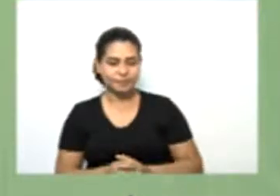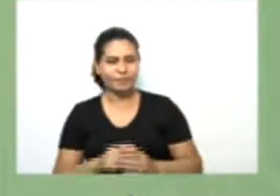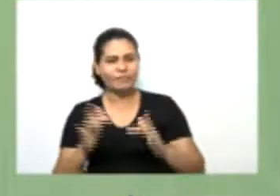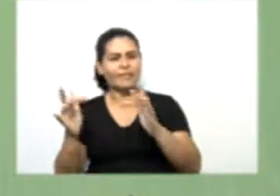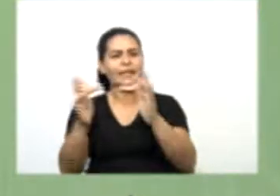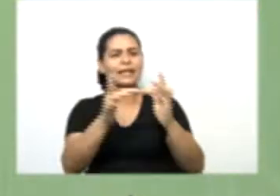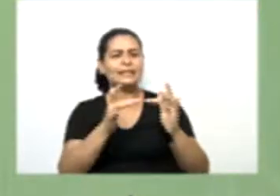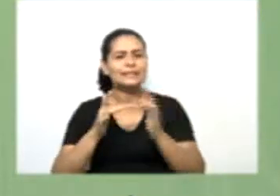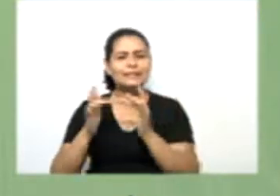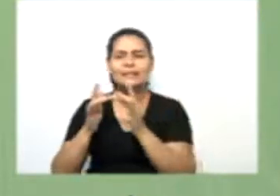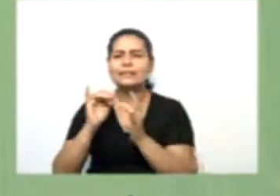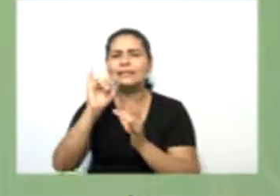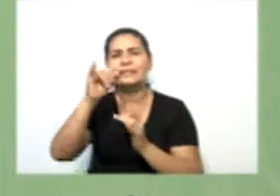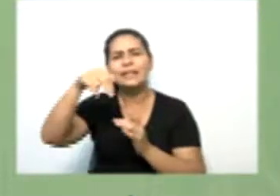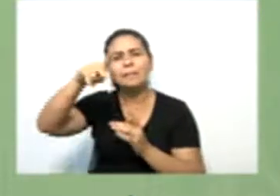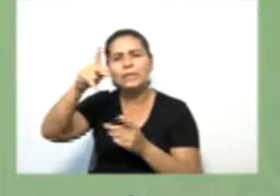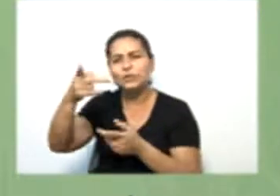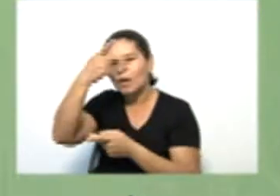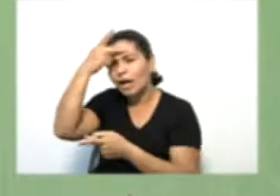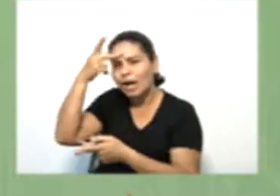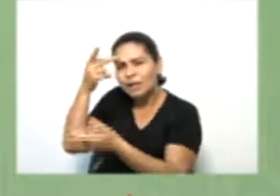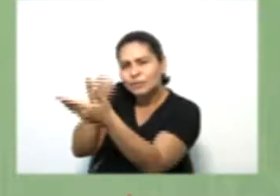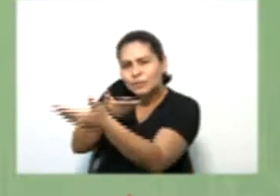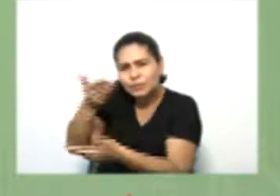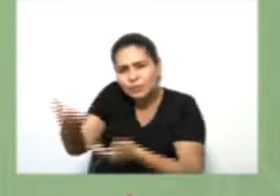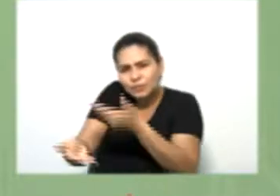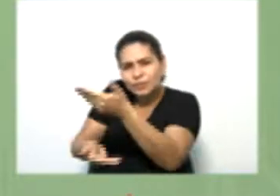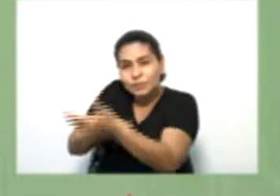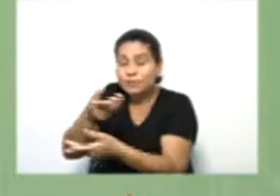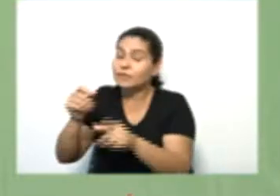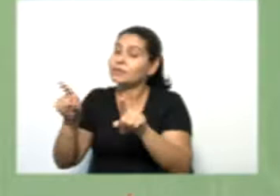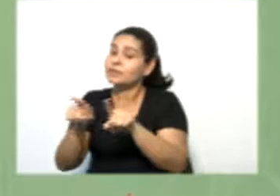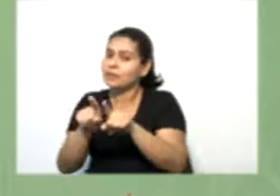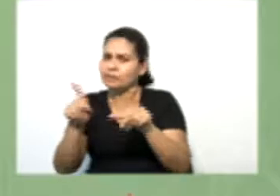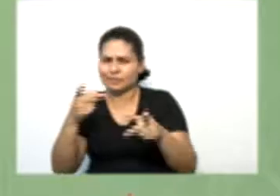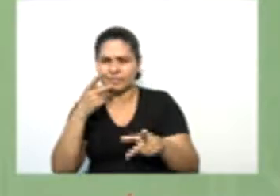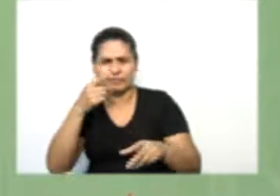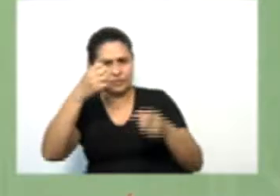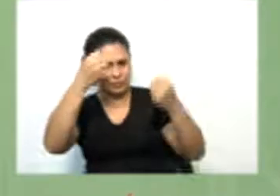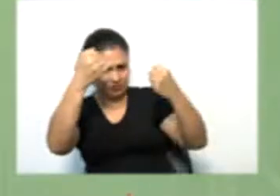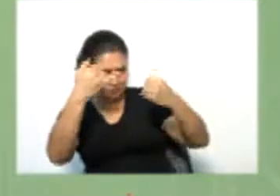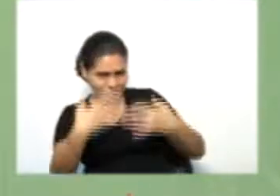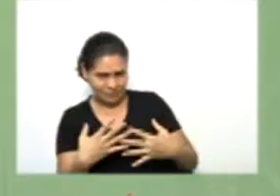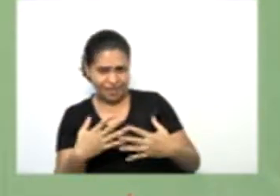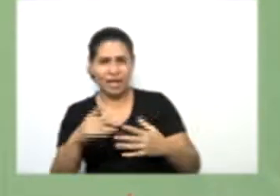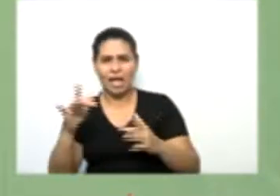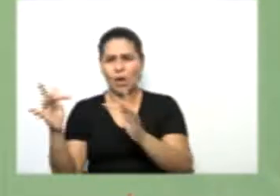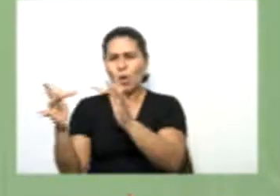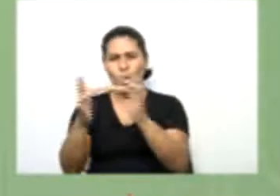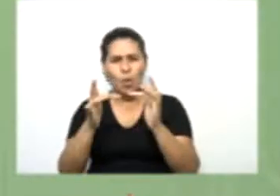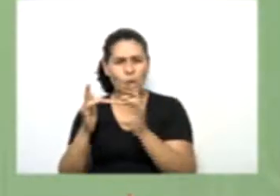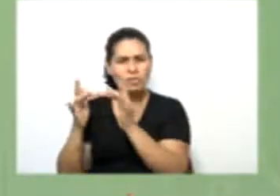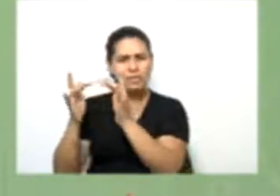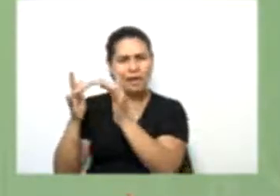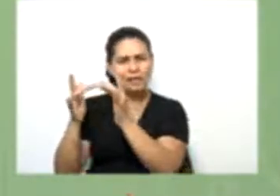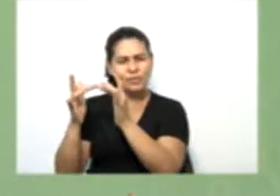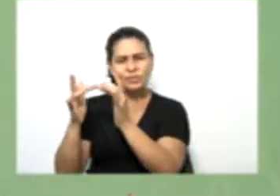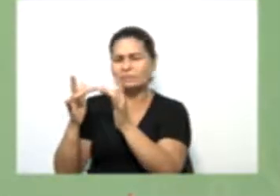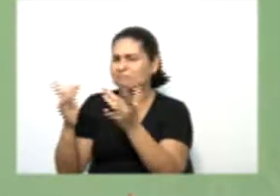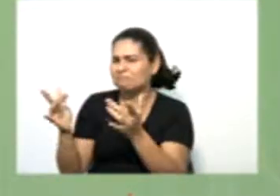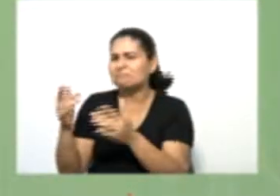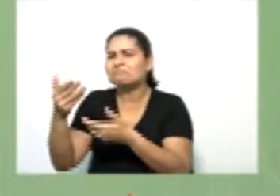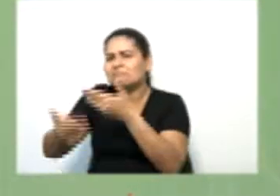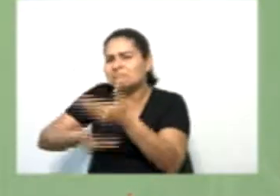relações interpessoais e a negociação. Quando ouvimos falar em relacionamento